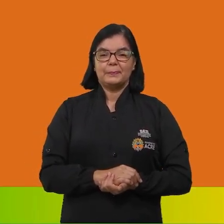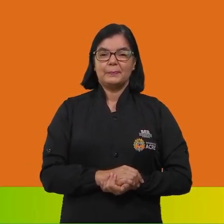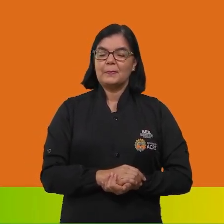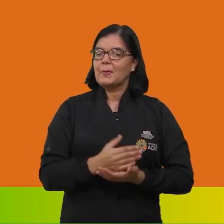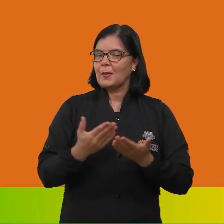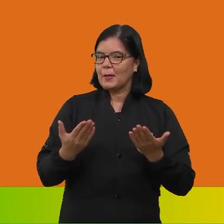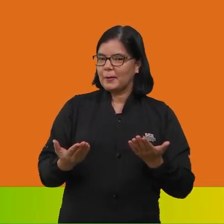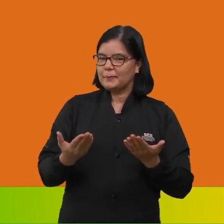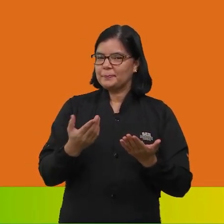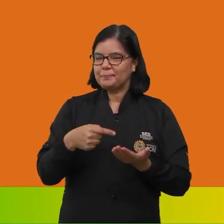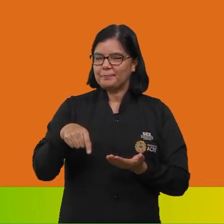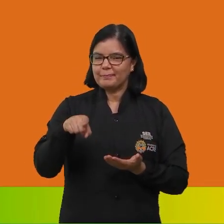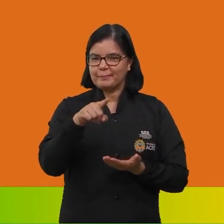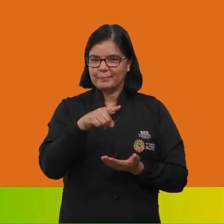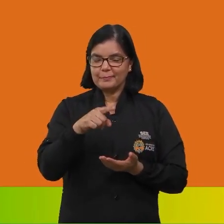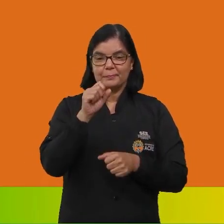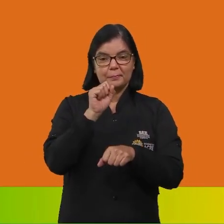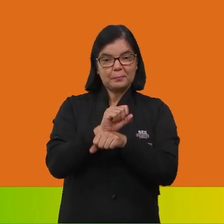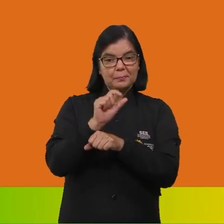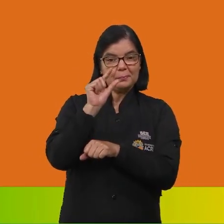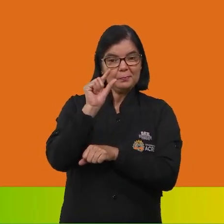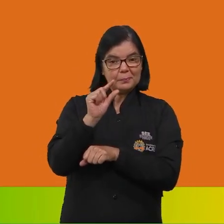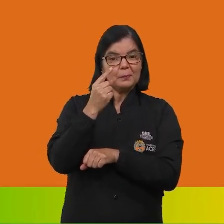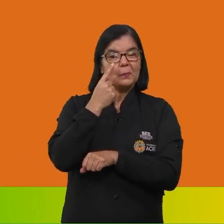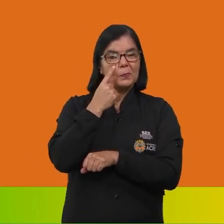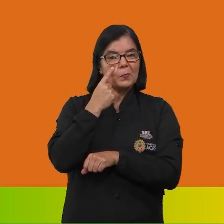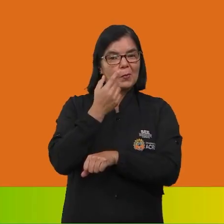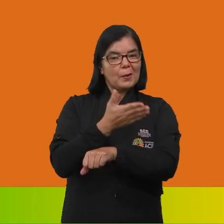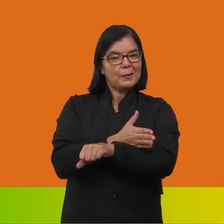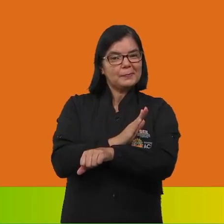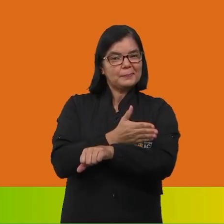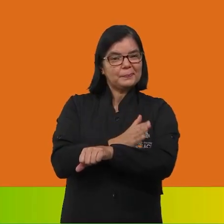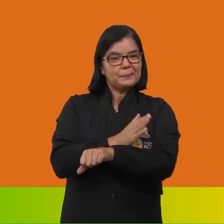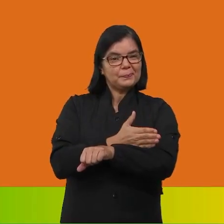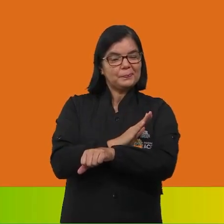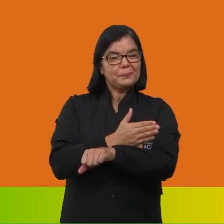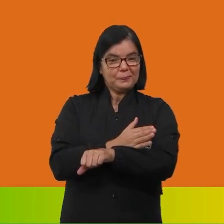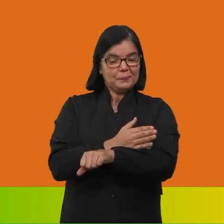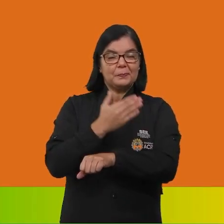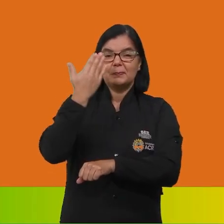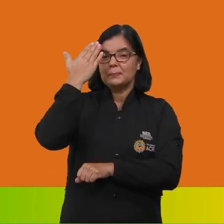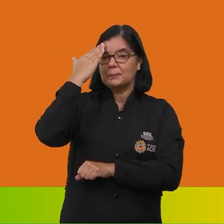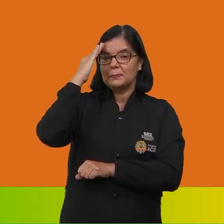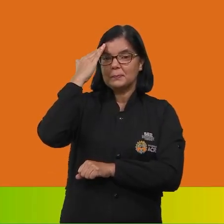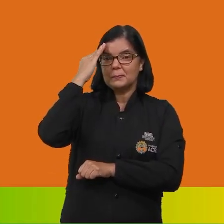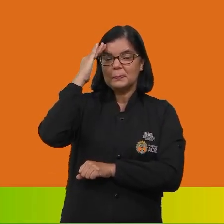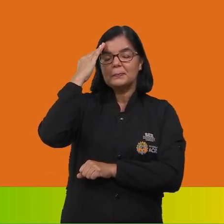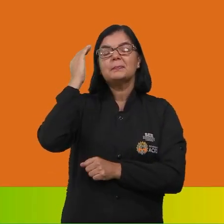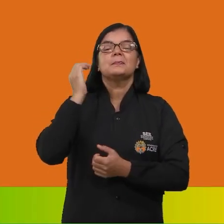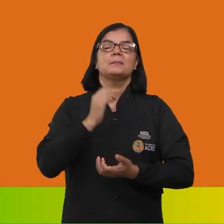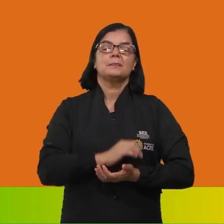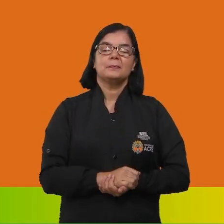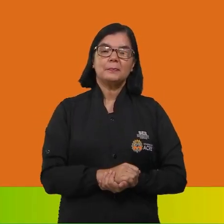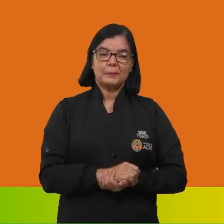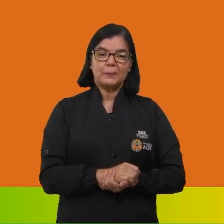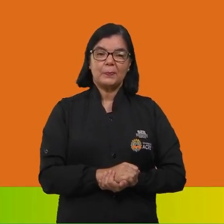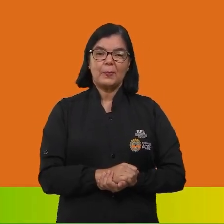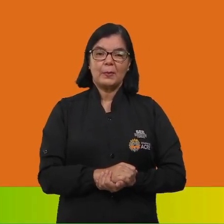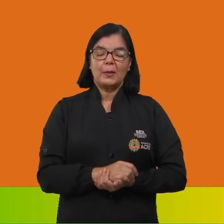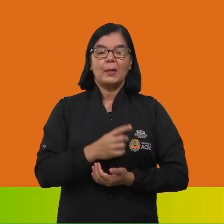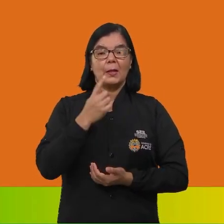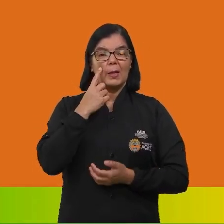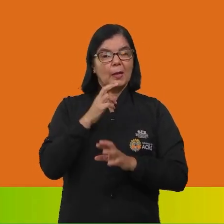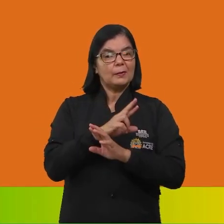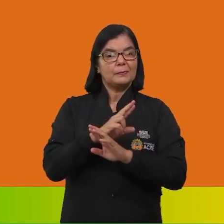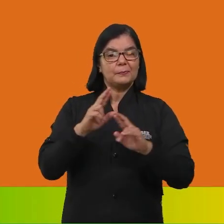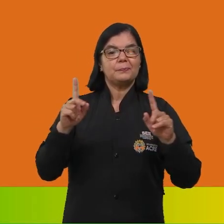E aí eu vou pedir para vocês pararem um pouquinho para a gente exercitar, né? Se a gente compreendeu aí